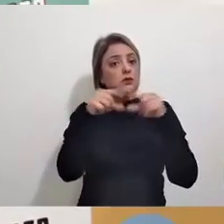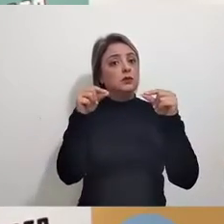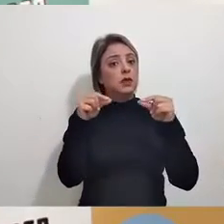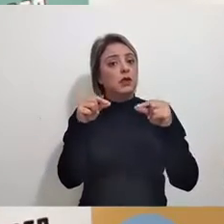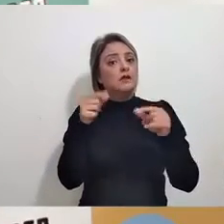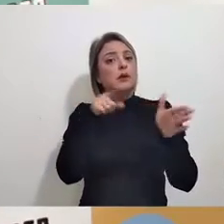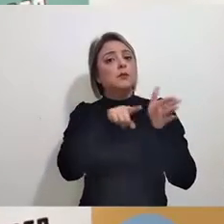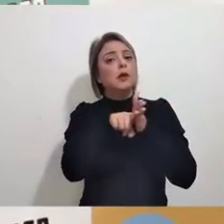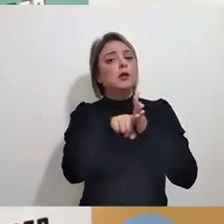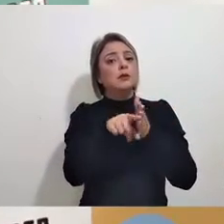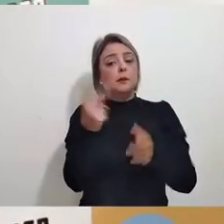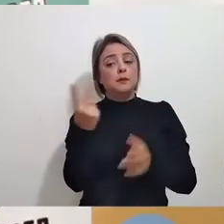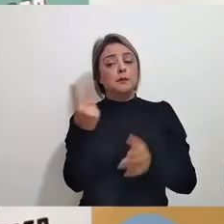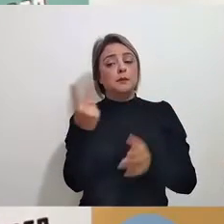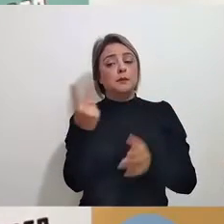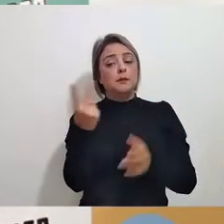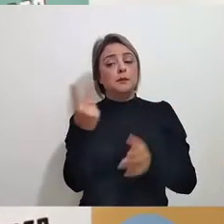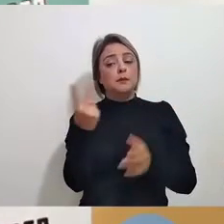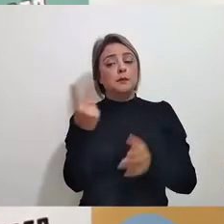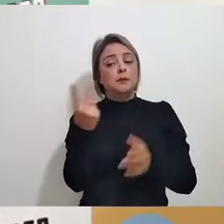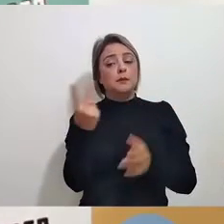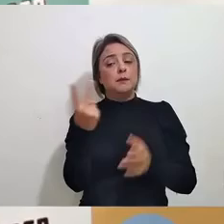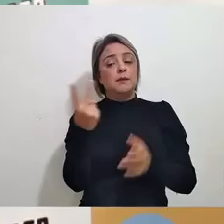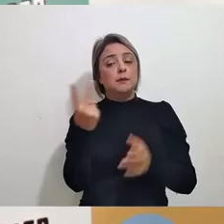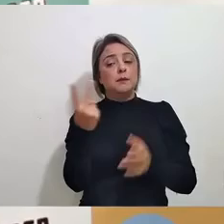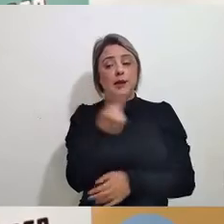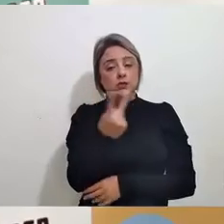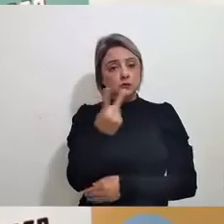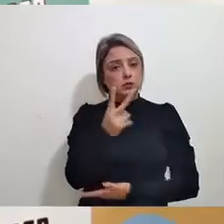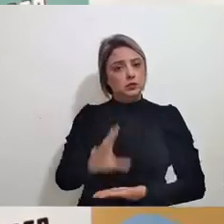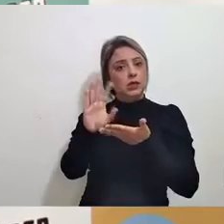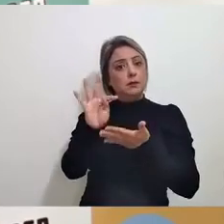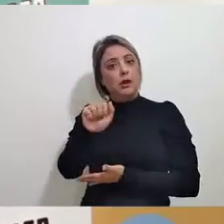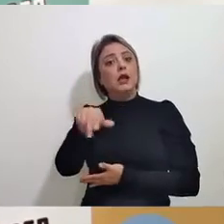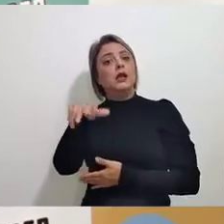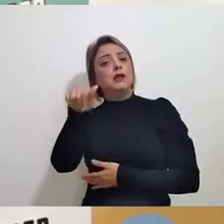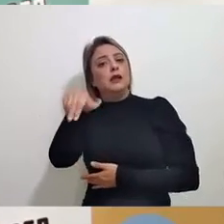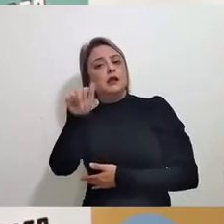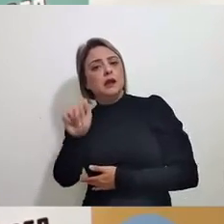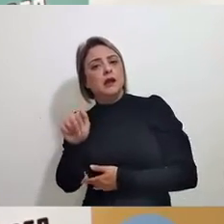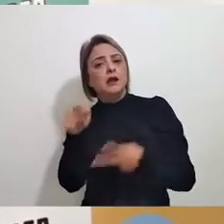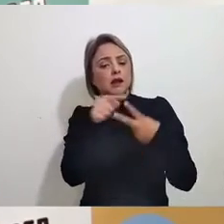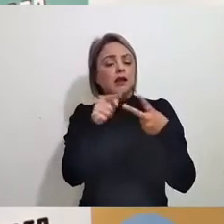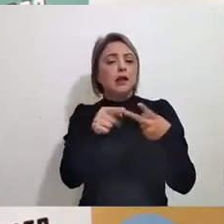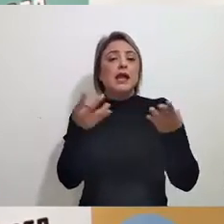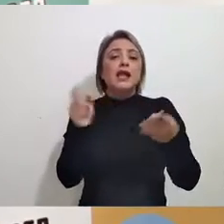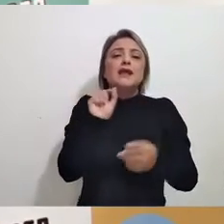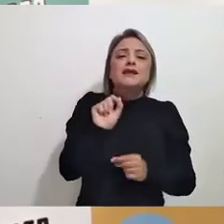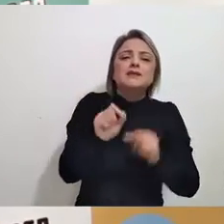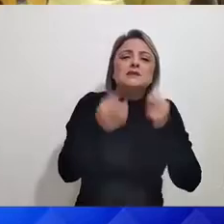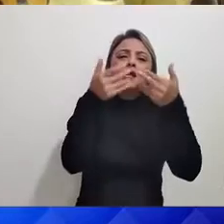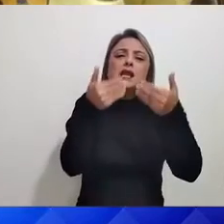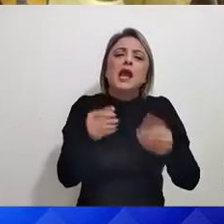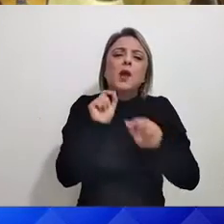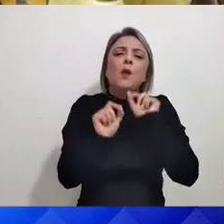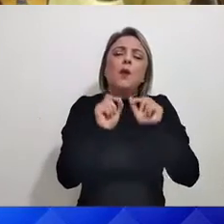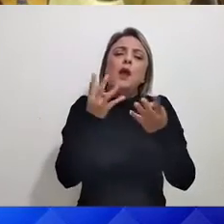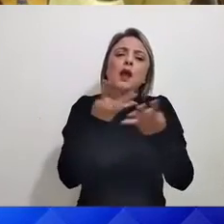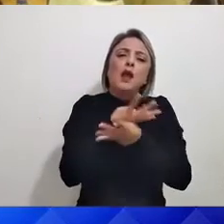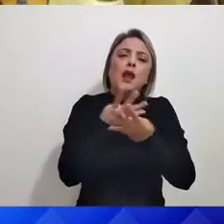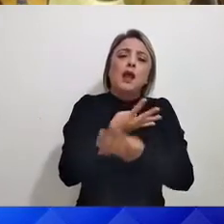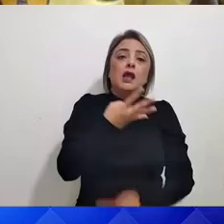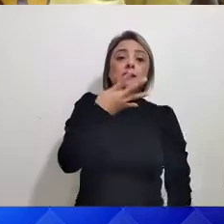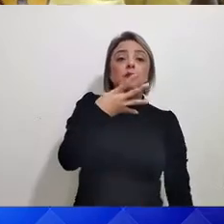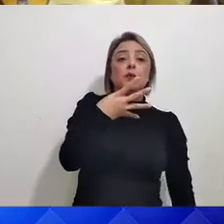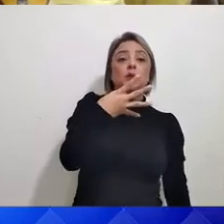Mônica, para Thelma e Ana, para falar dessa rede, né, porque afinal são 40 conselhos tutelares em